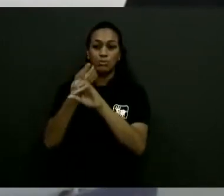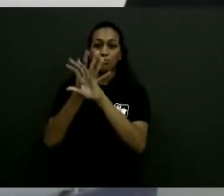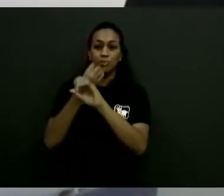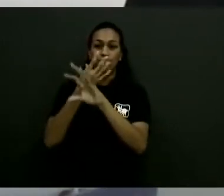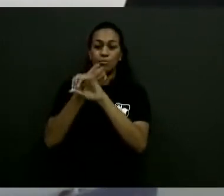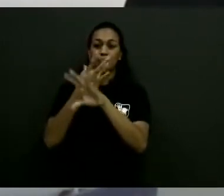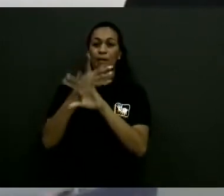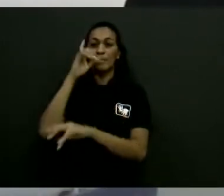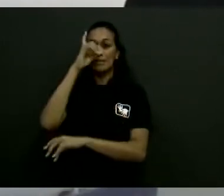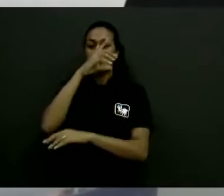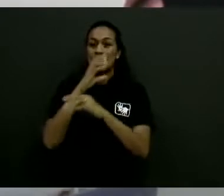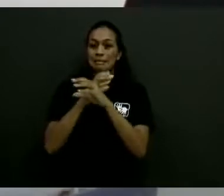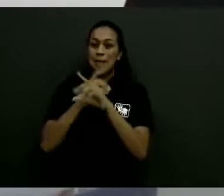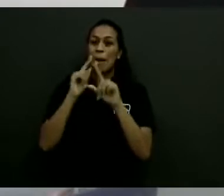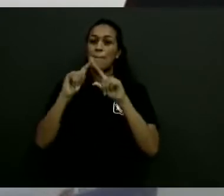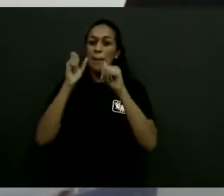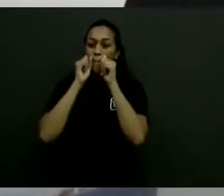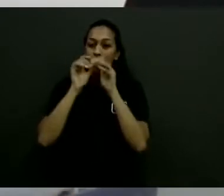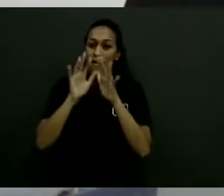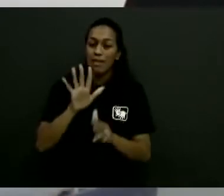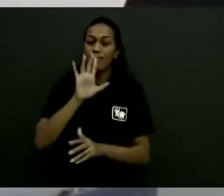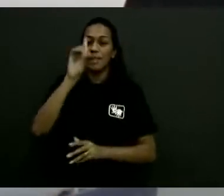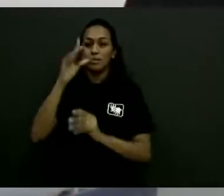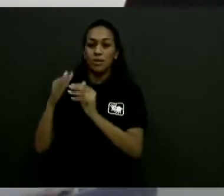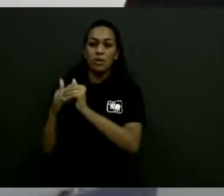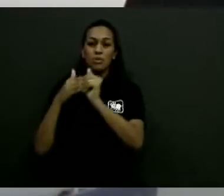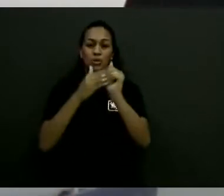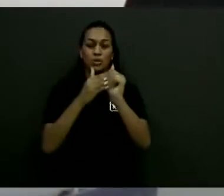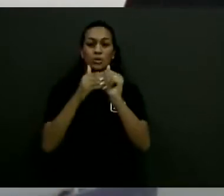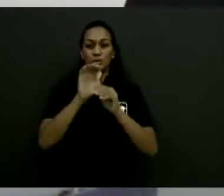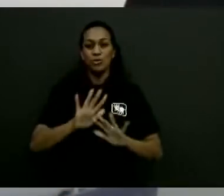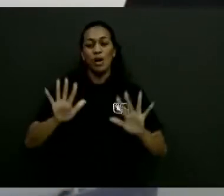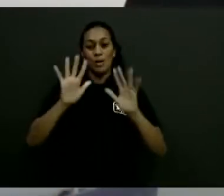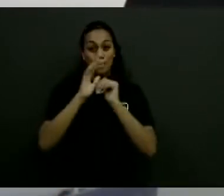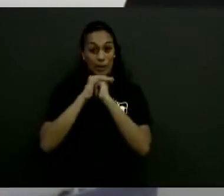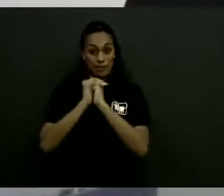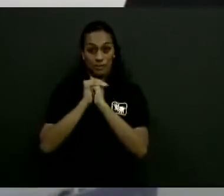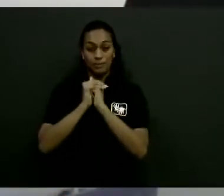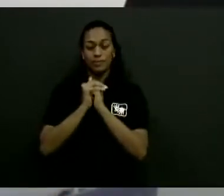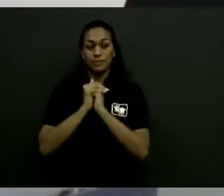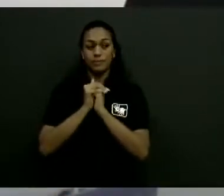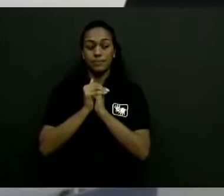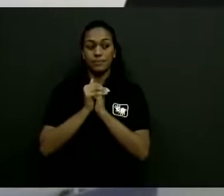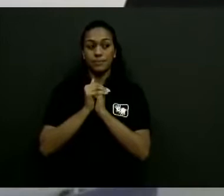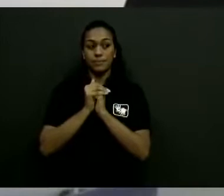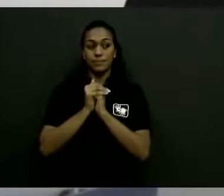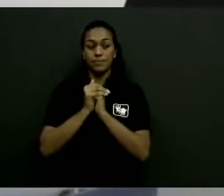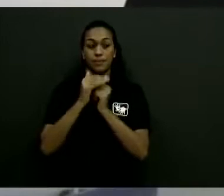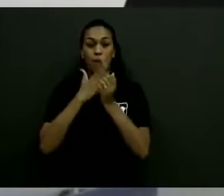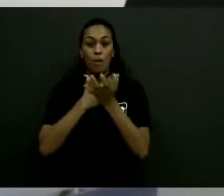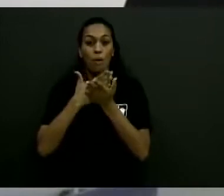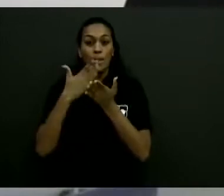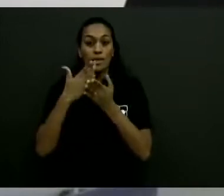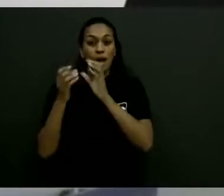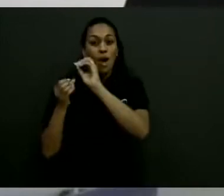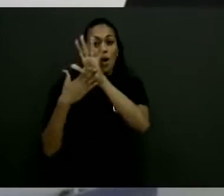aí, mas vai ser uma grande bênção. Deus está no controle de todas as coisas, amém? Bom, antes da gente então dar início aí com